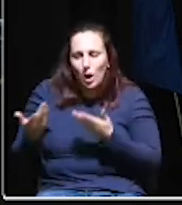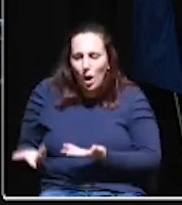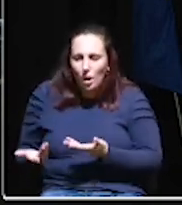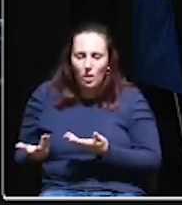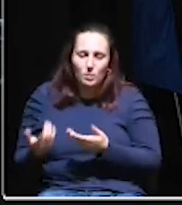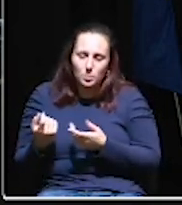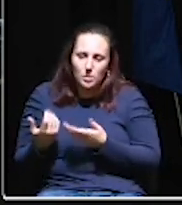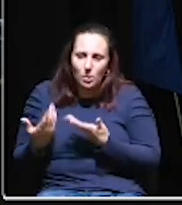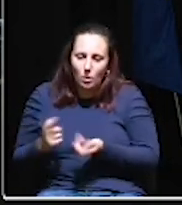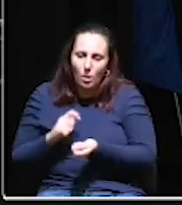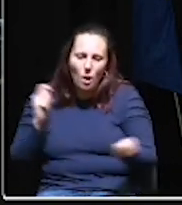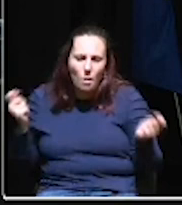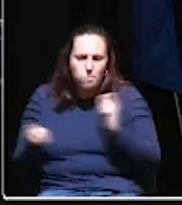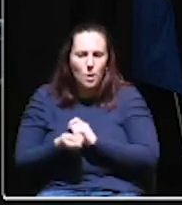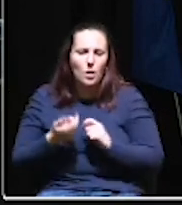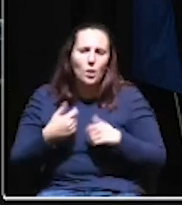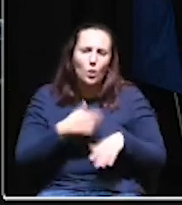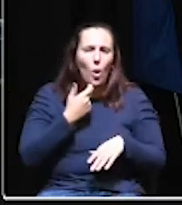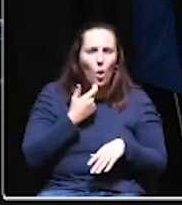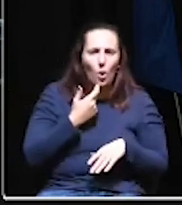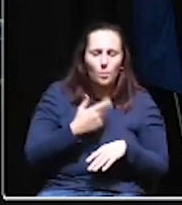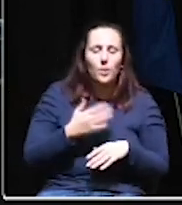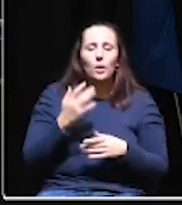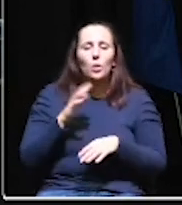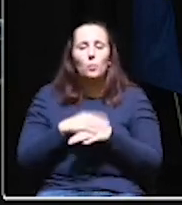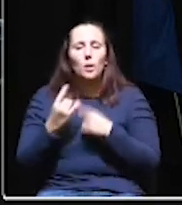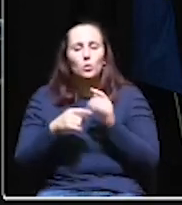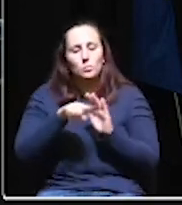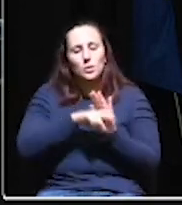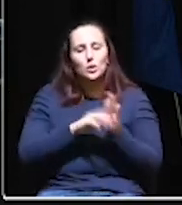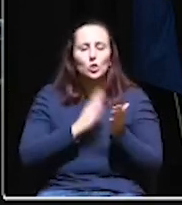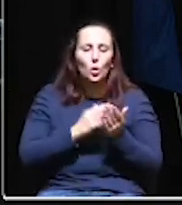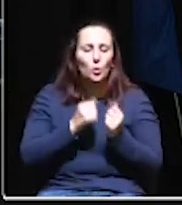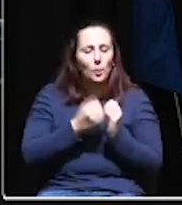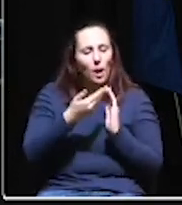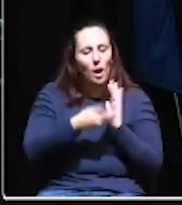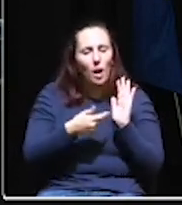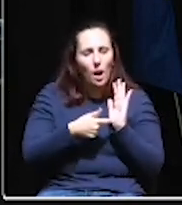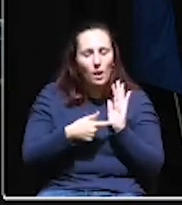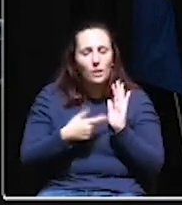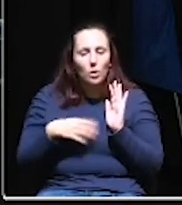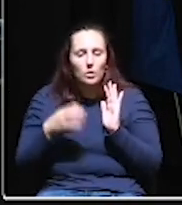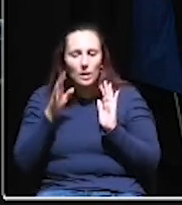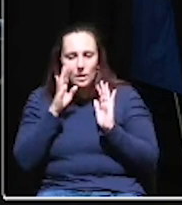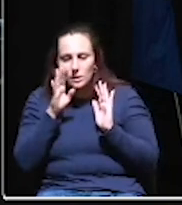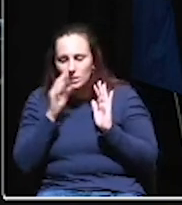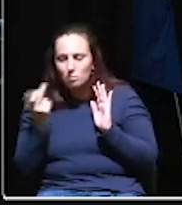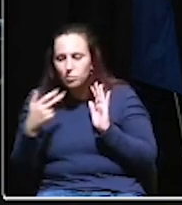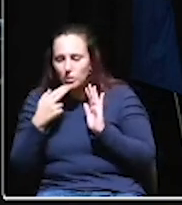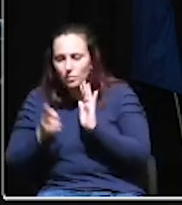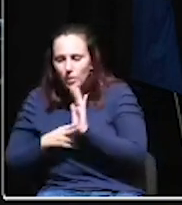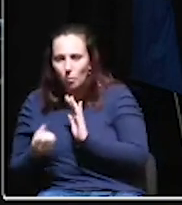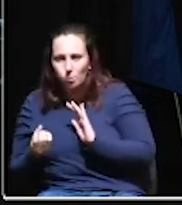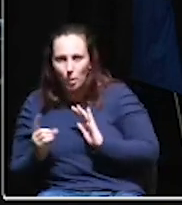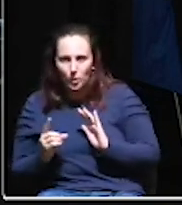precisamos. Além disso, neste momento não passam de medidas em papel. Vamos estar atentos à sua efetiva concretização. Algumas destas medidas estão no